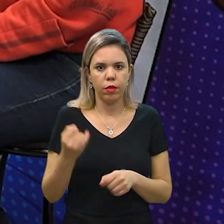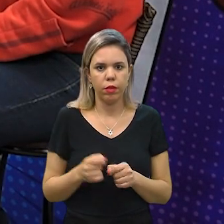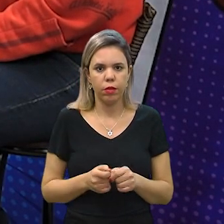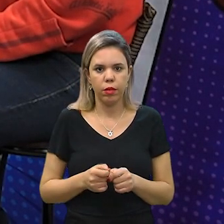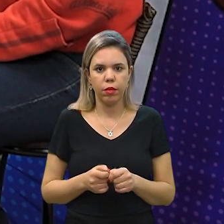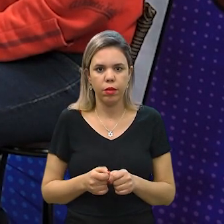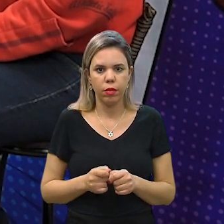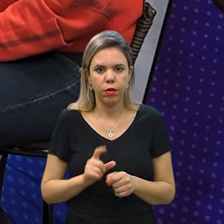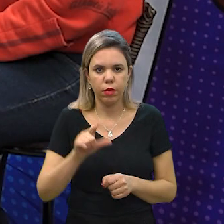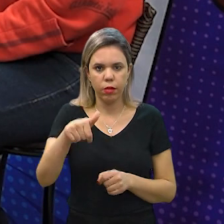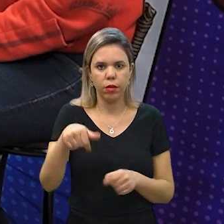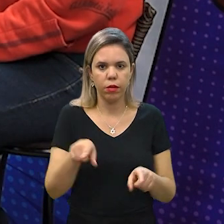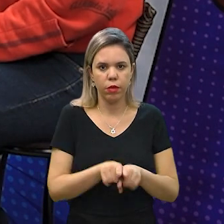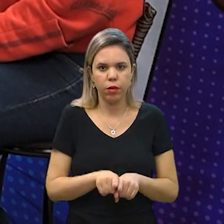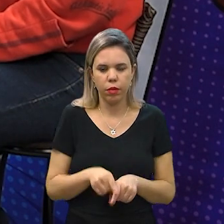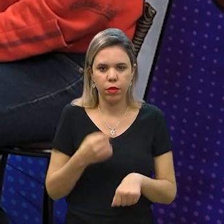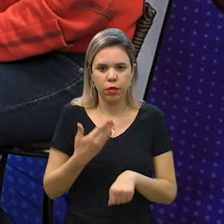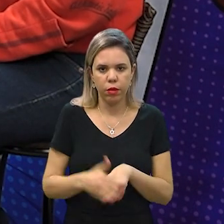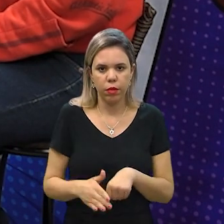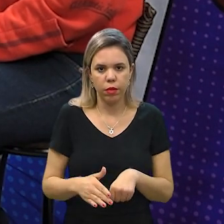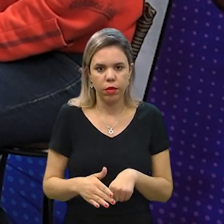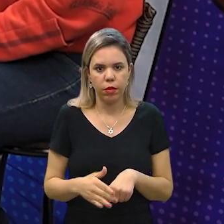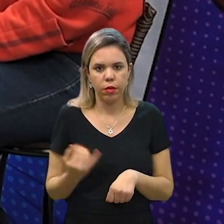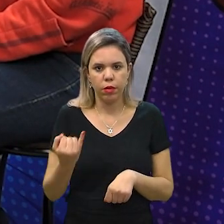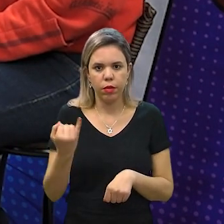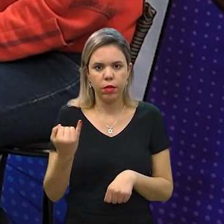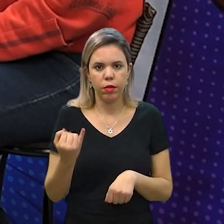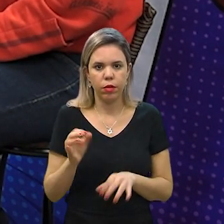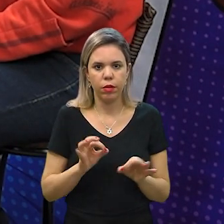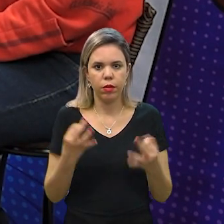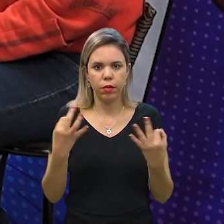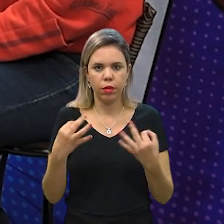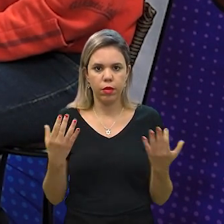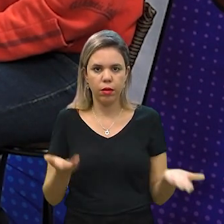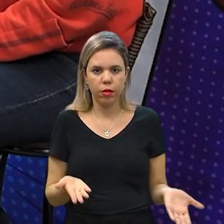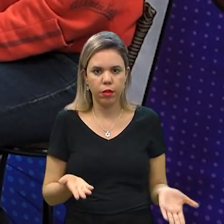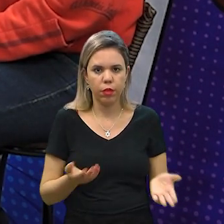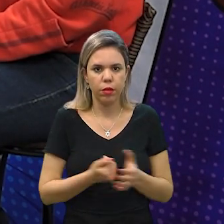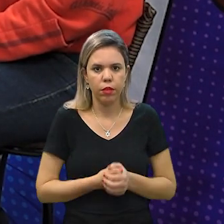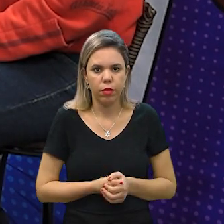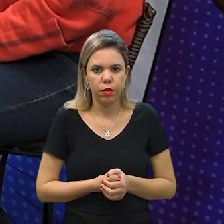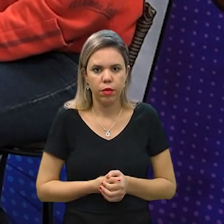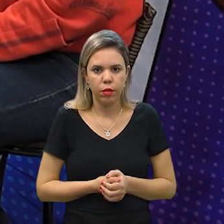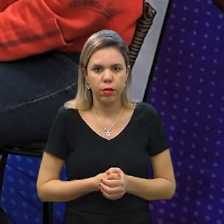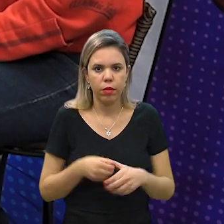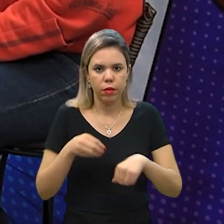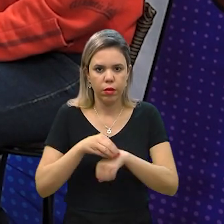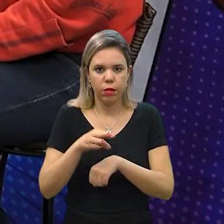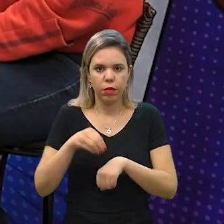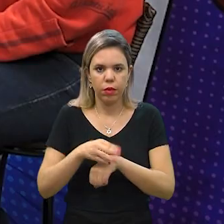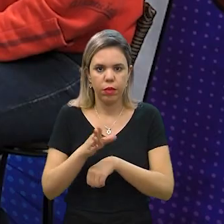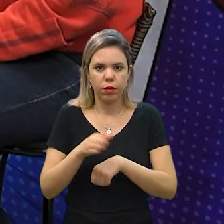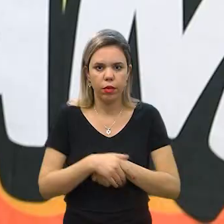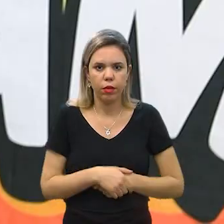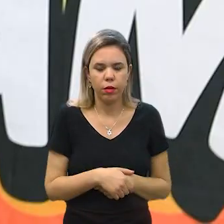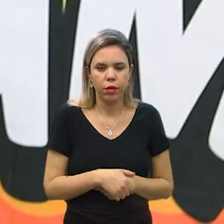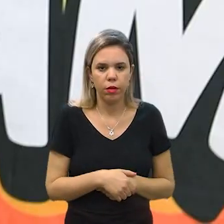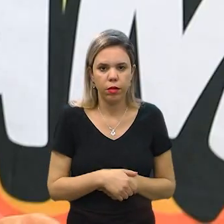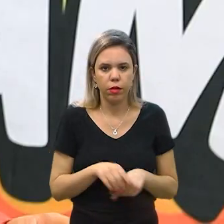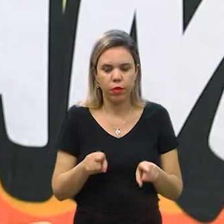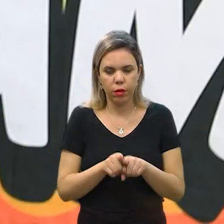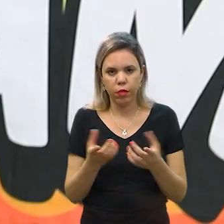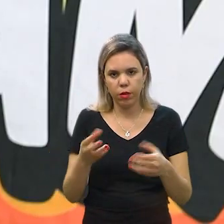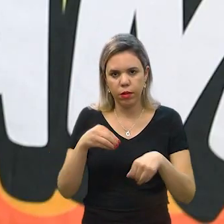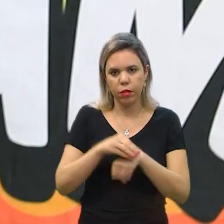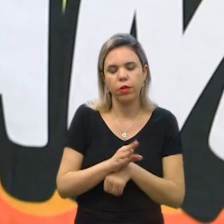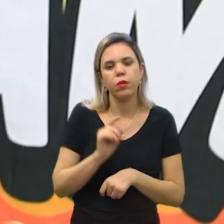importante, inclusive depois também a prática é mais importante que a perfeição. Então, são essas as dicas que eu dou. Mas eu também